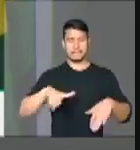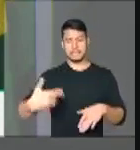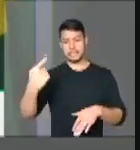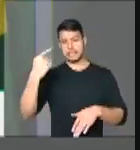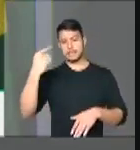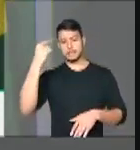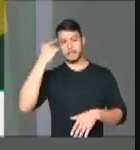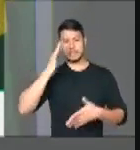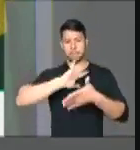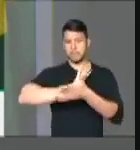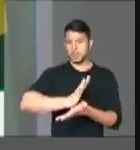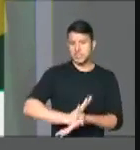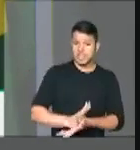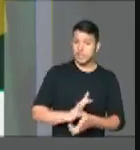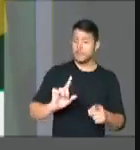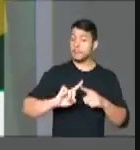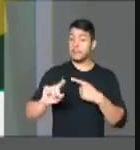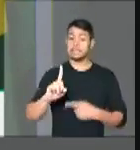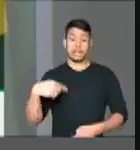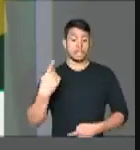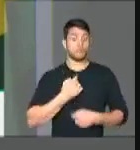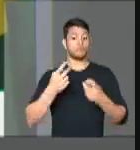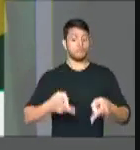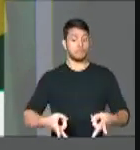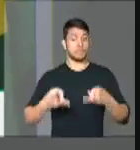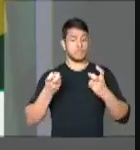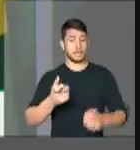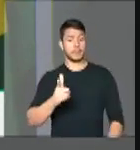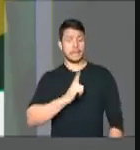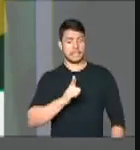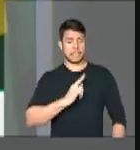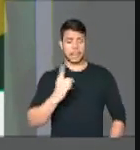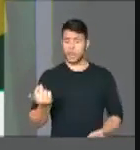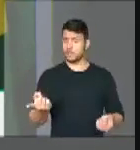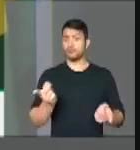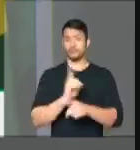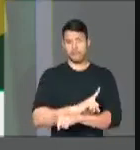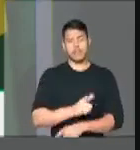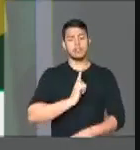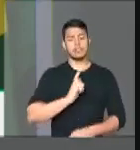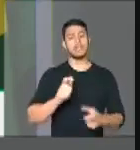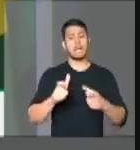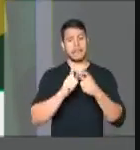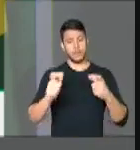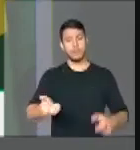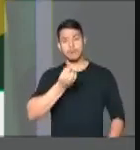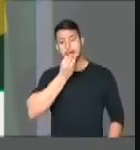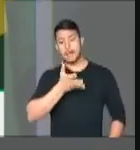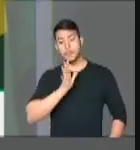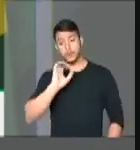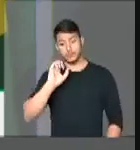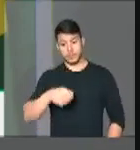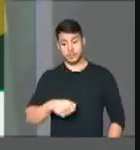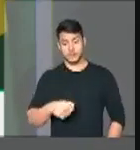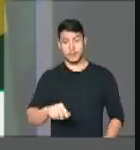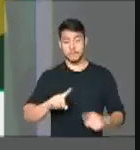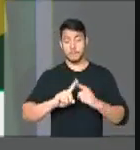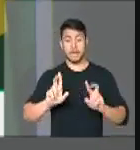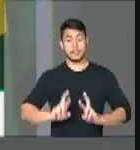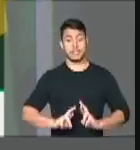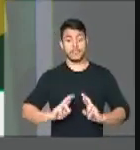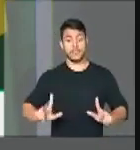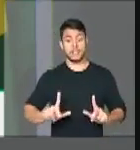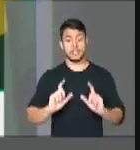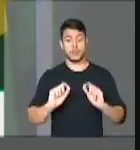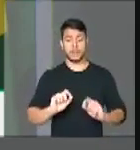mundo que está aqui não presta. E quando a gente chega aqui, a gente percebe que é o contrário, a maioria presta, por mais que você discorde deles. E o que difere